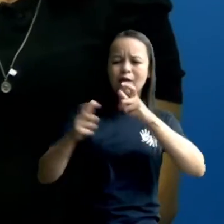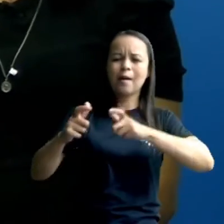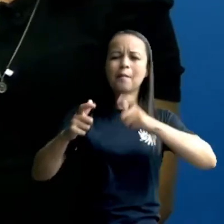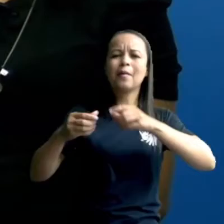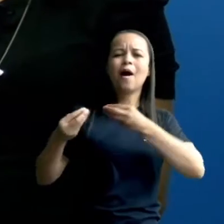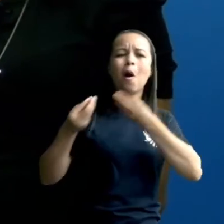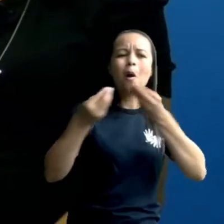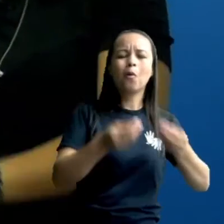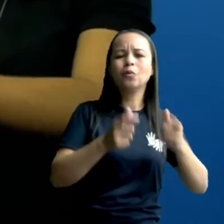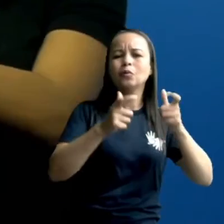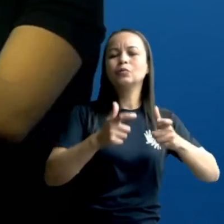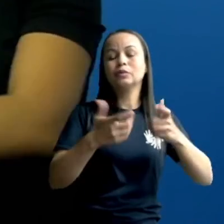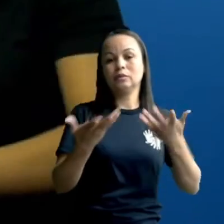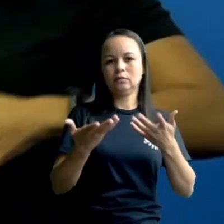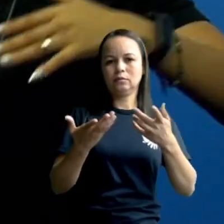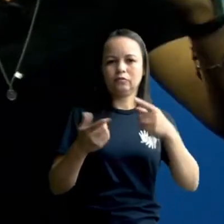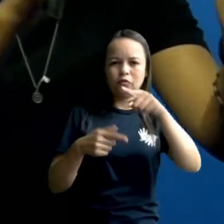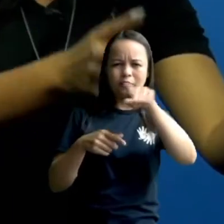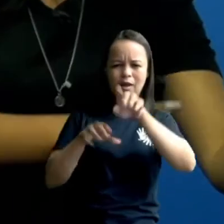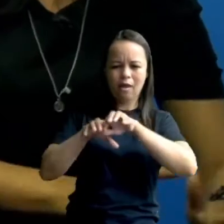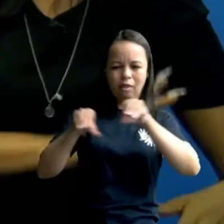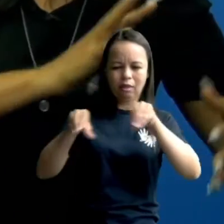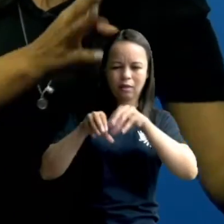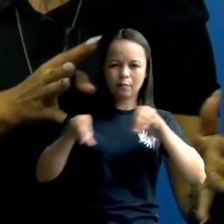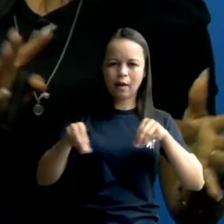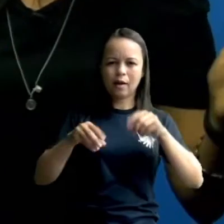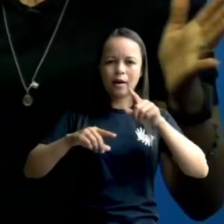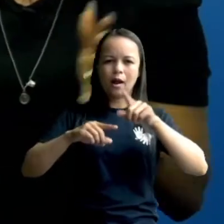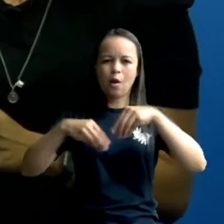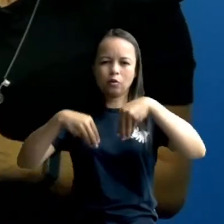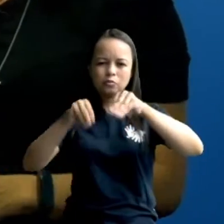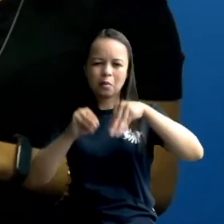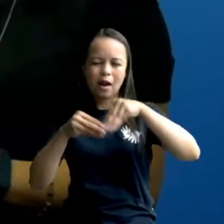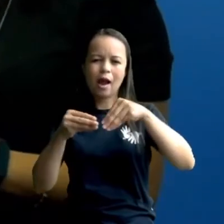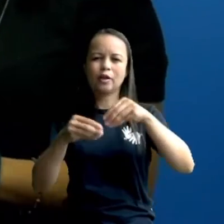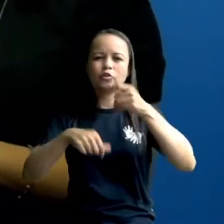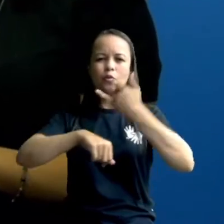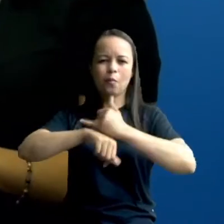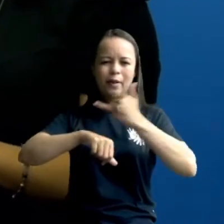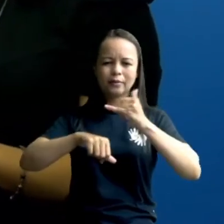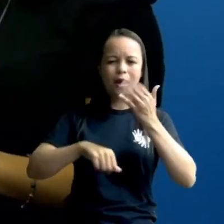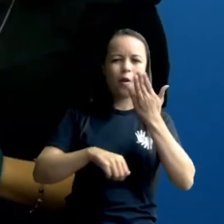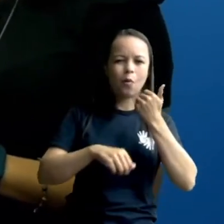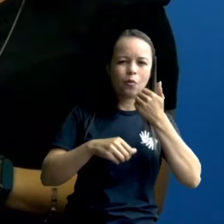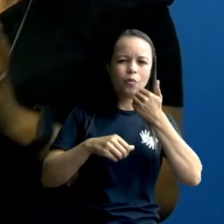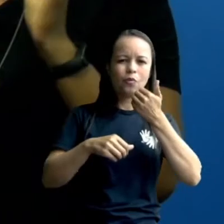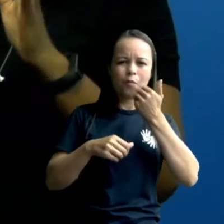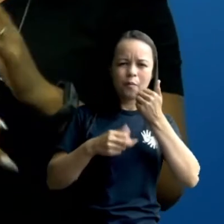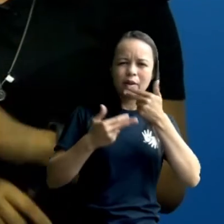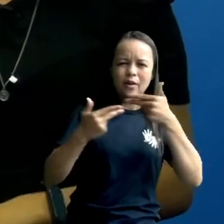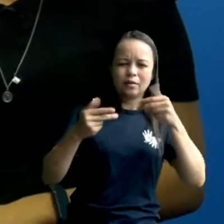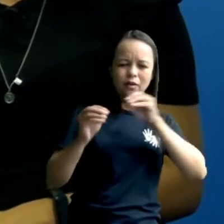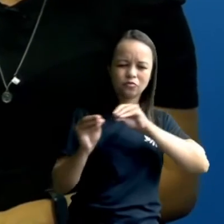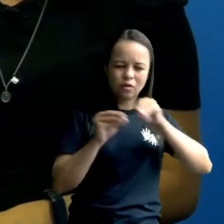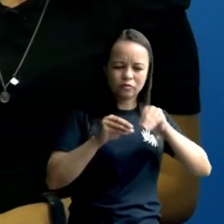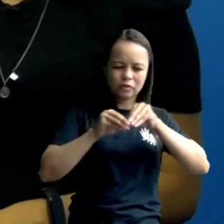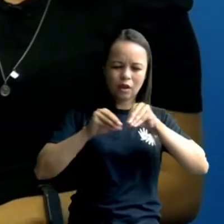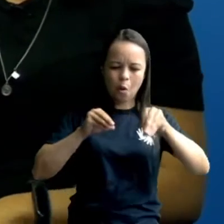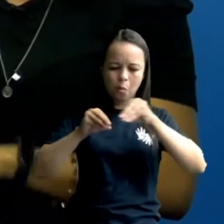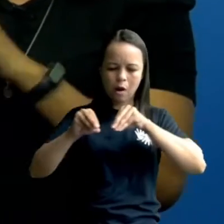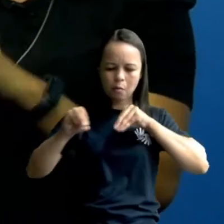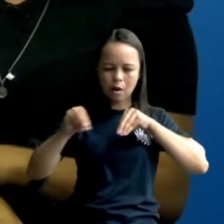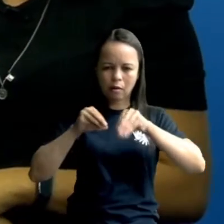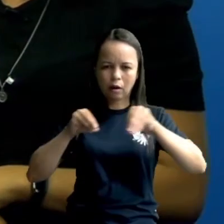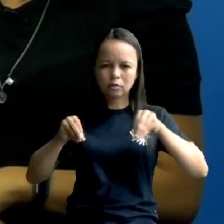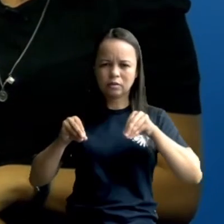dentro da sua casa? Plástico, papel, metal, alimentos, né? Restos de alimentos. Você separa, que é o